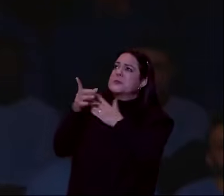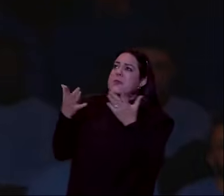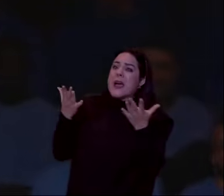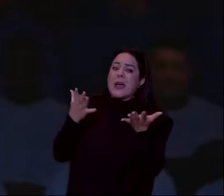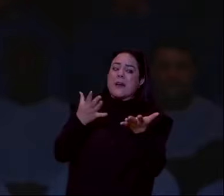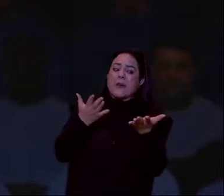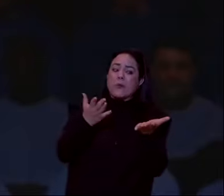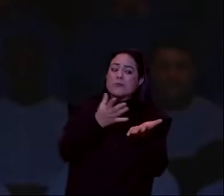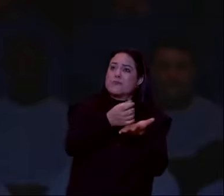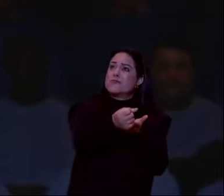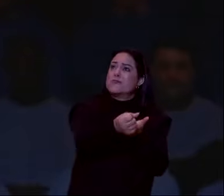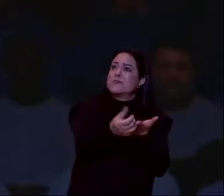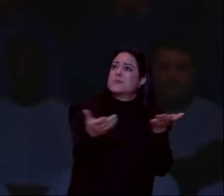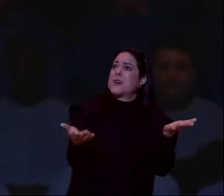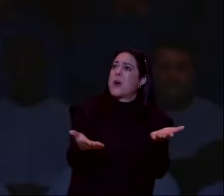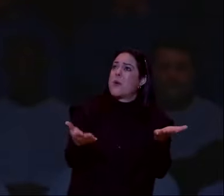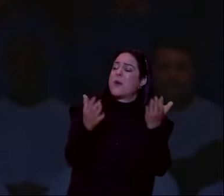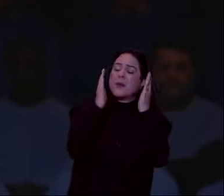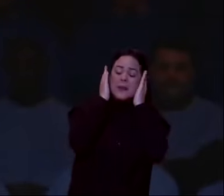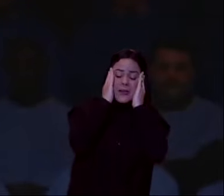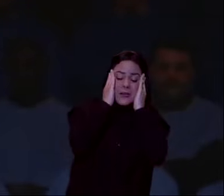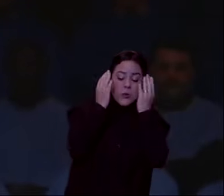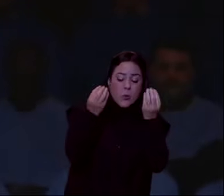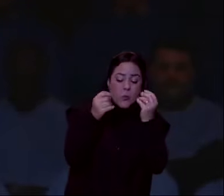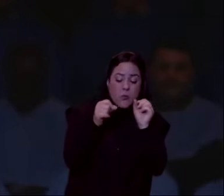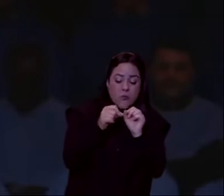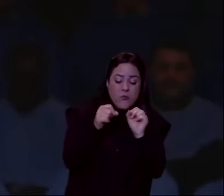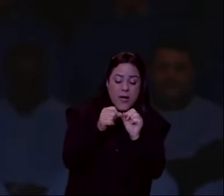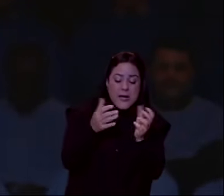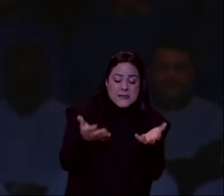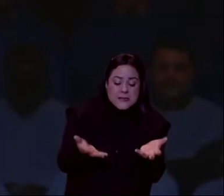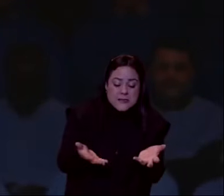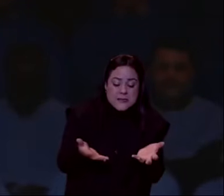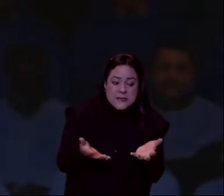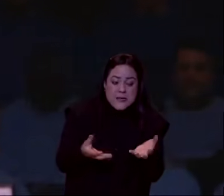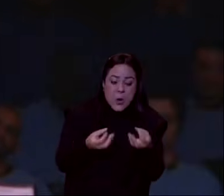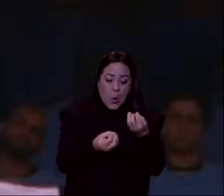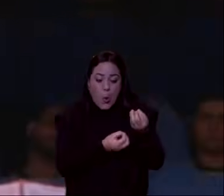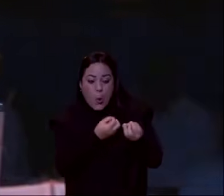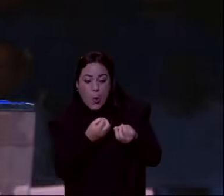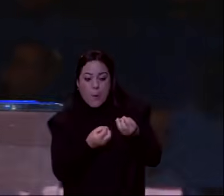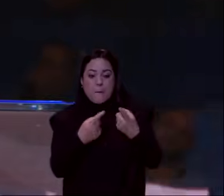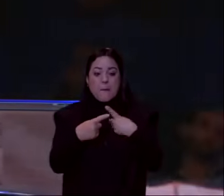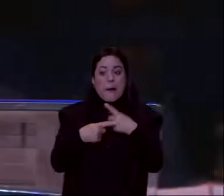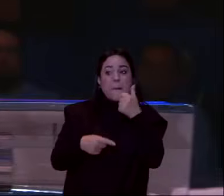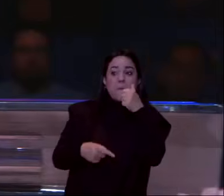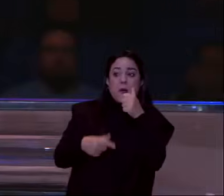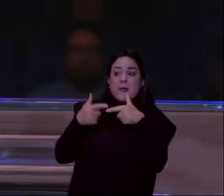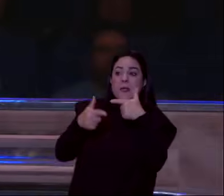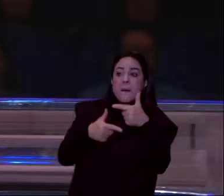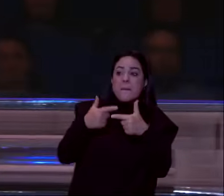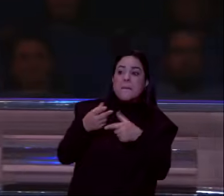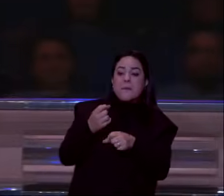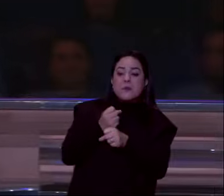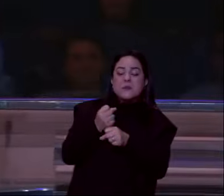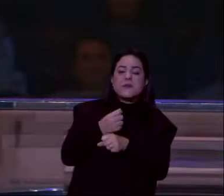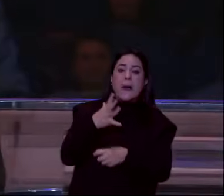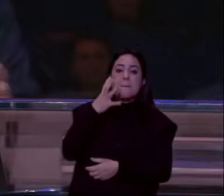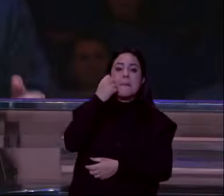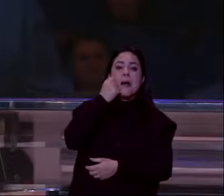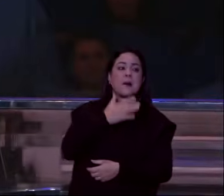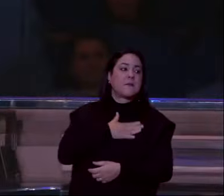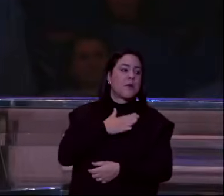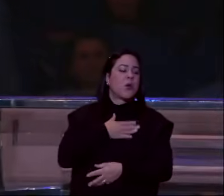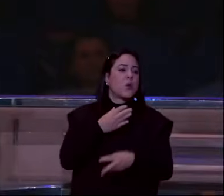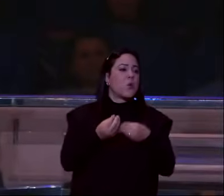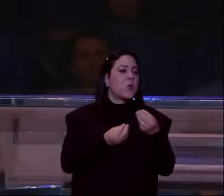agora já fiz, e agora? Como é que eu faço? O que eu vou fazer? Essa mulher trabalha tanto tempo comigo, ela vai ficar magoada